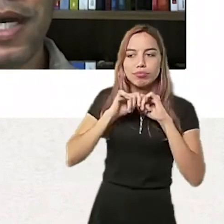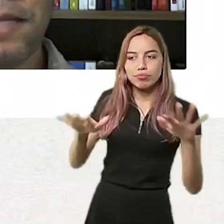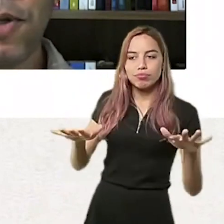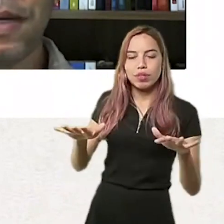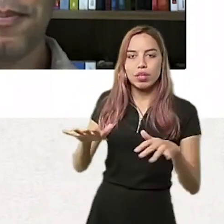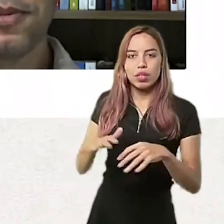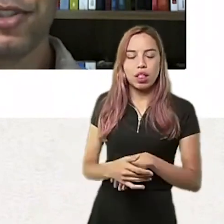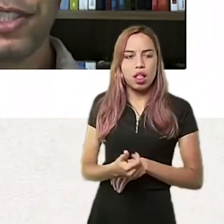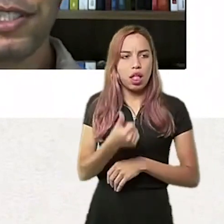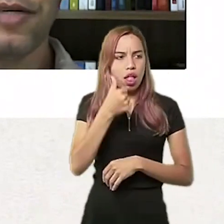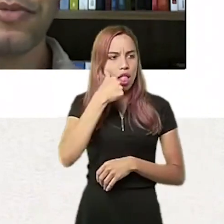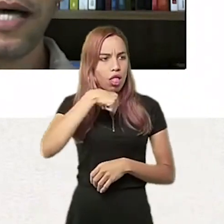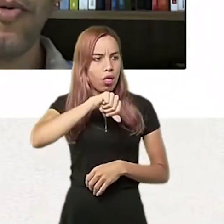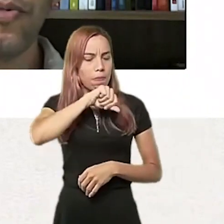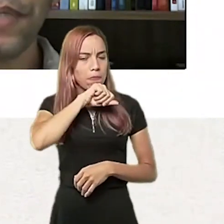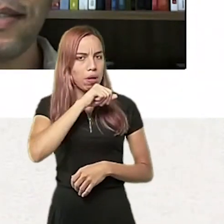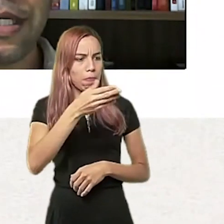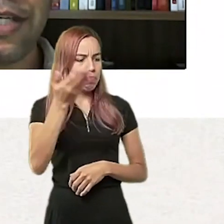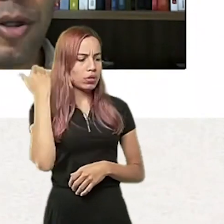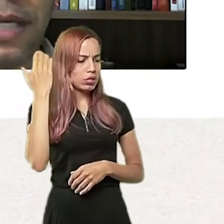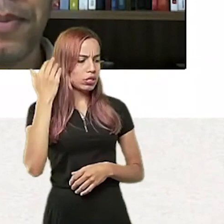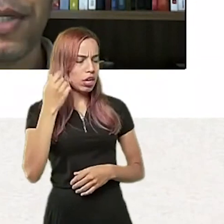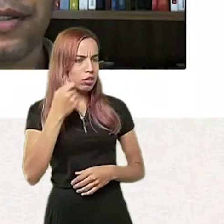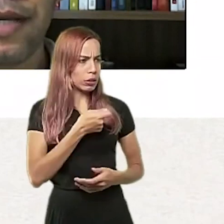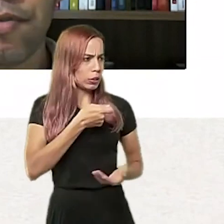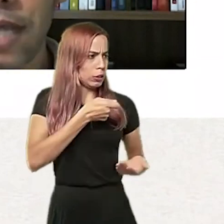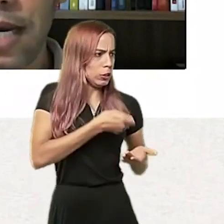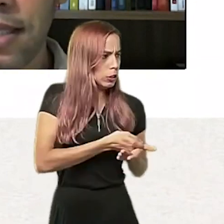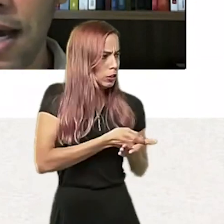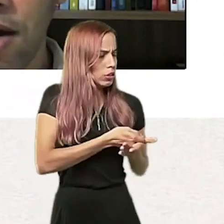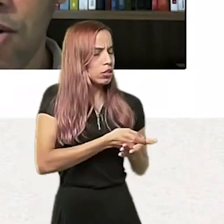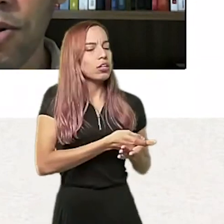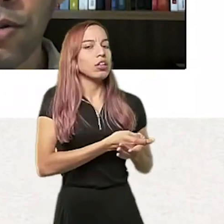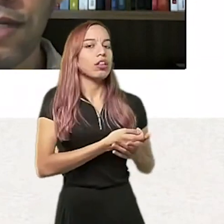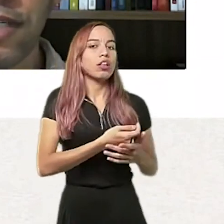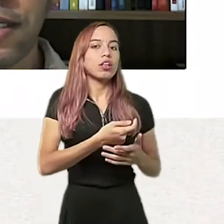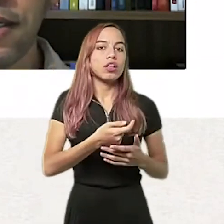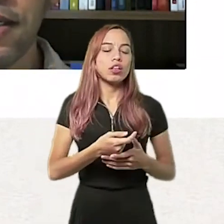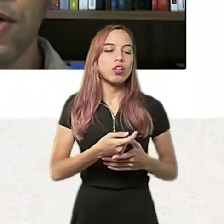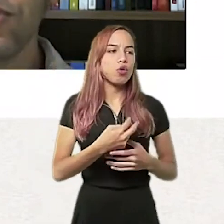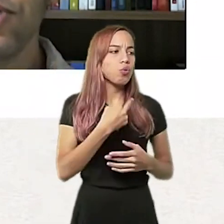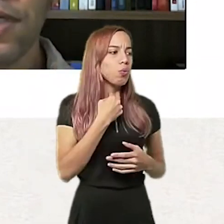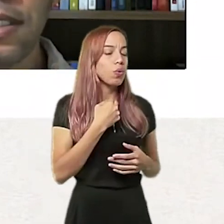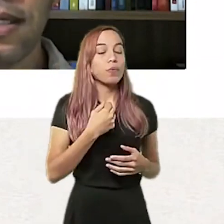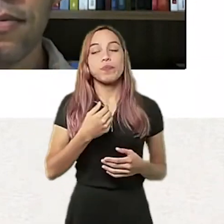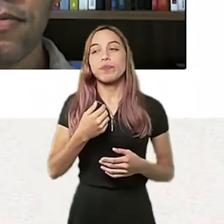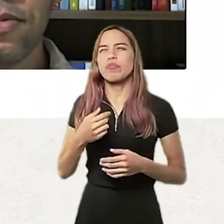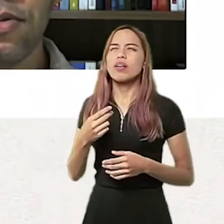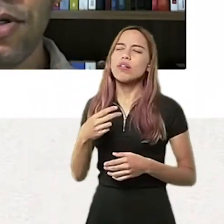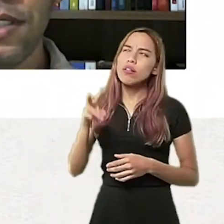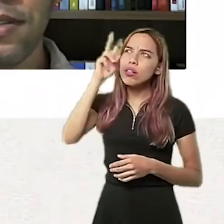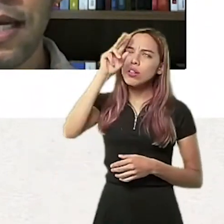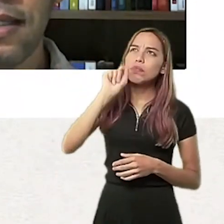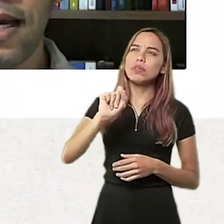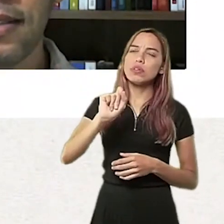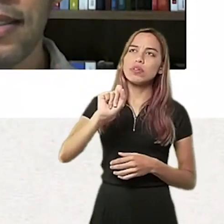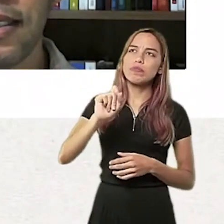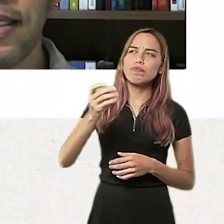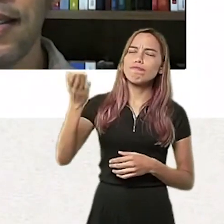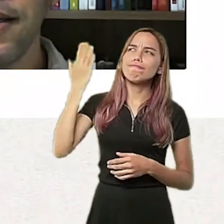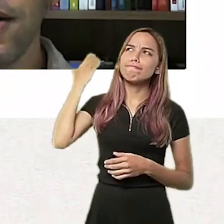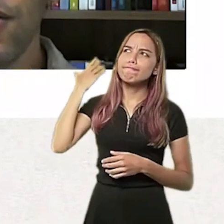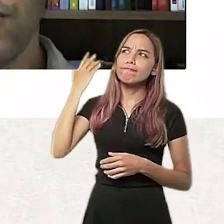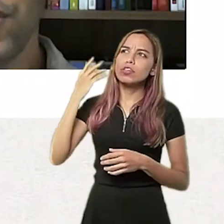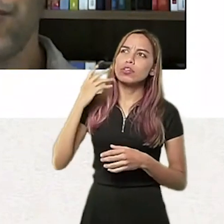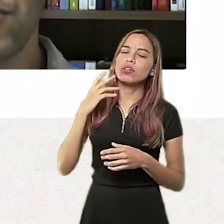assim, quando ela e meu pai podiam dar algum presente, eu lembro que teve um Natal que eu deveria, uns dois natais,